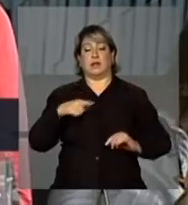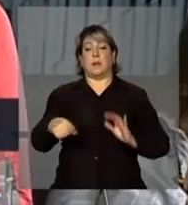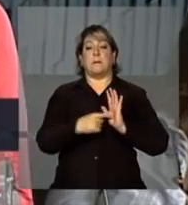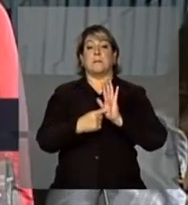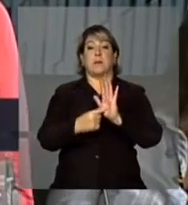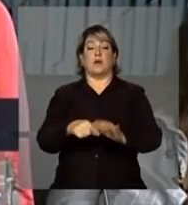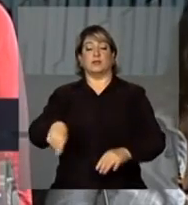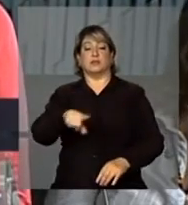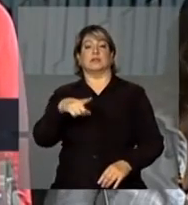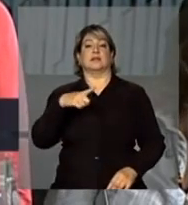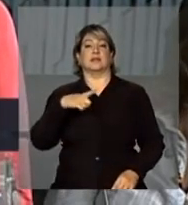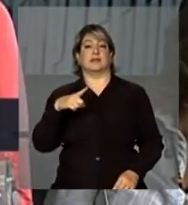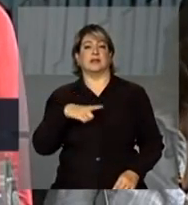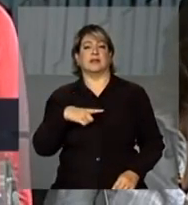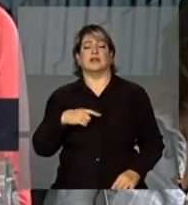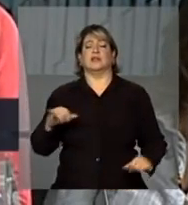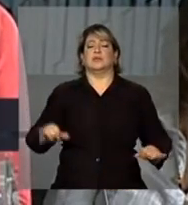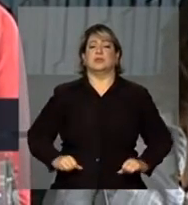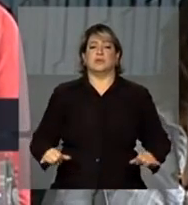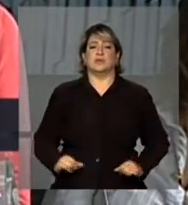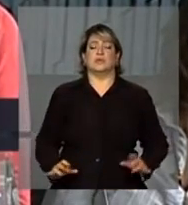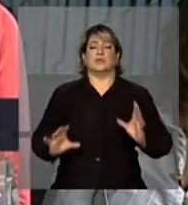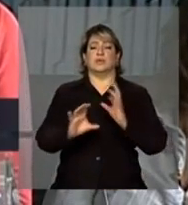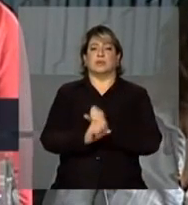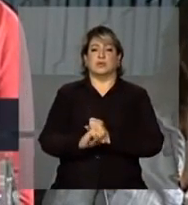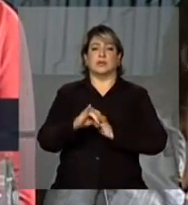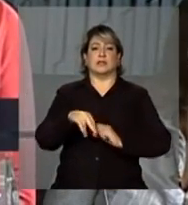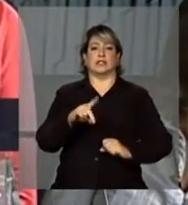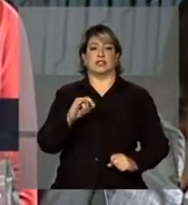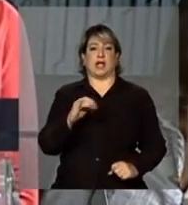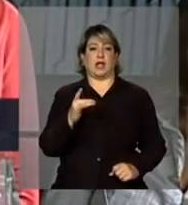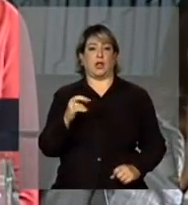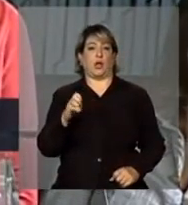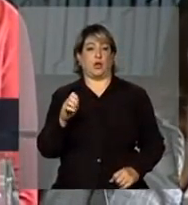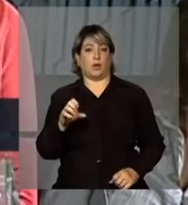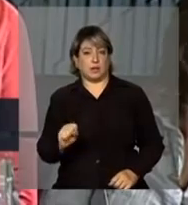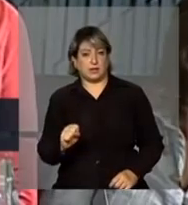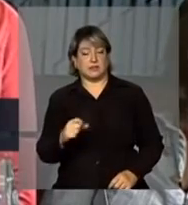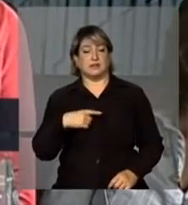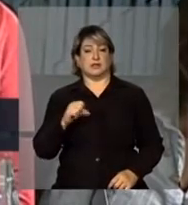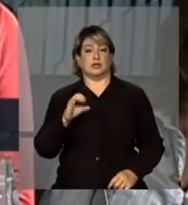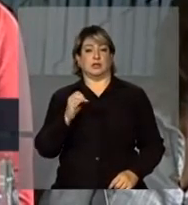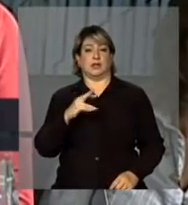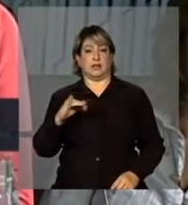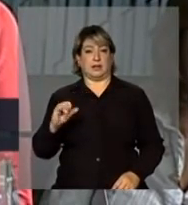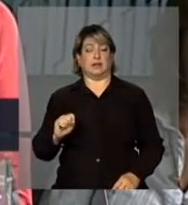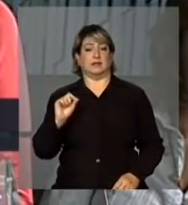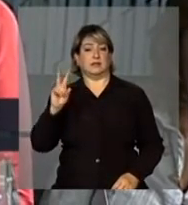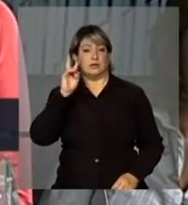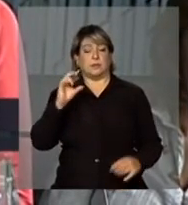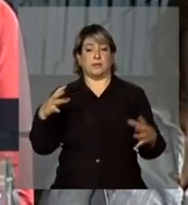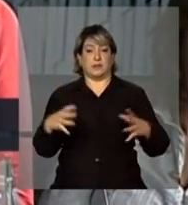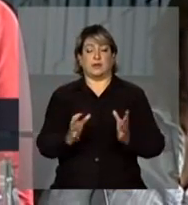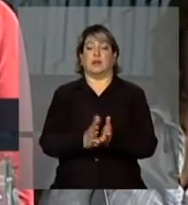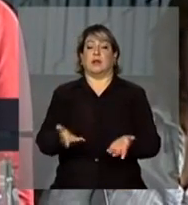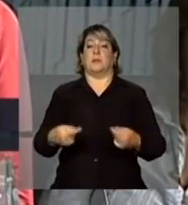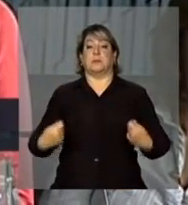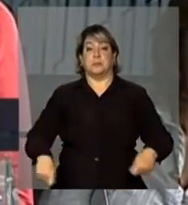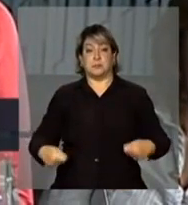sociais abaixo, piores do que os indicadores das populações não índias. Então, uma das prioridades